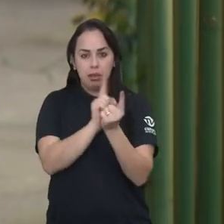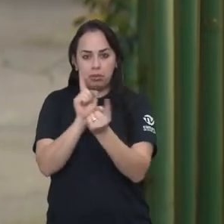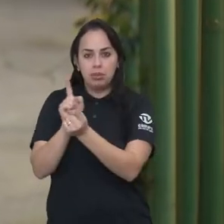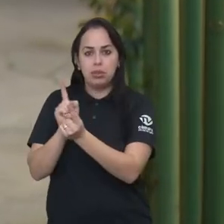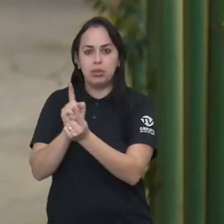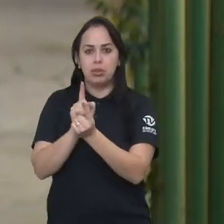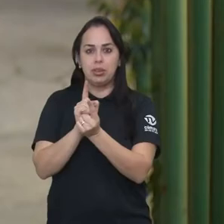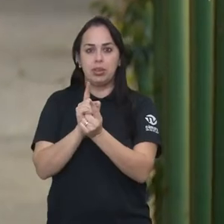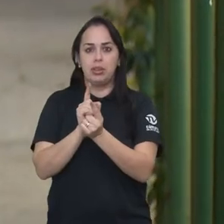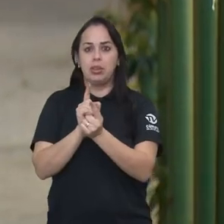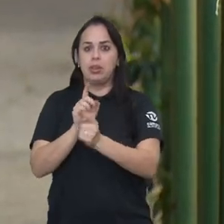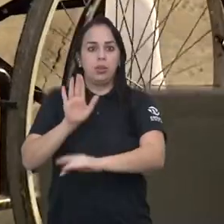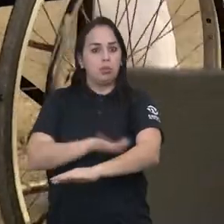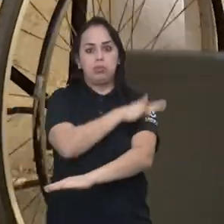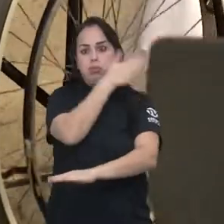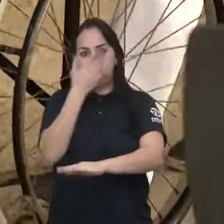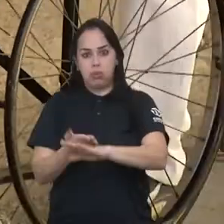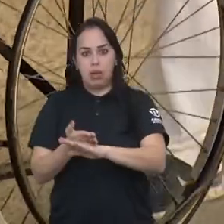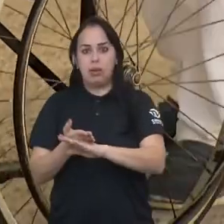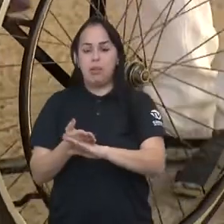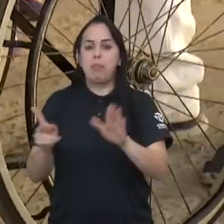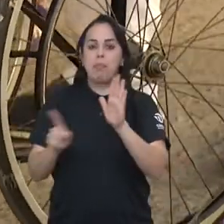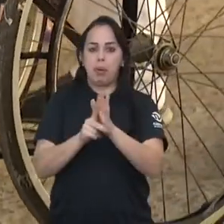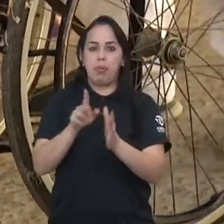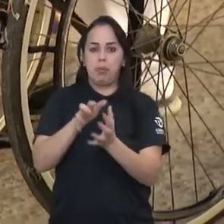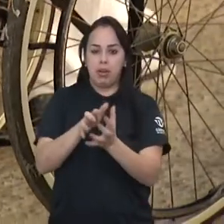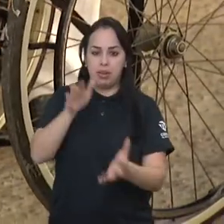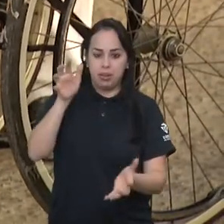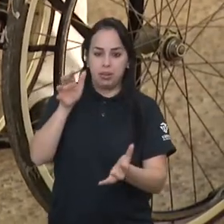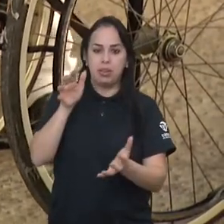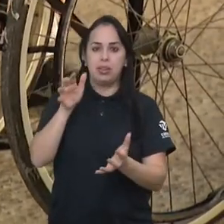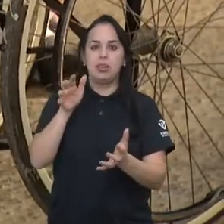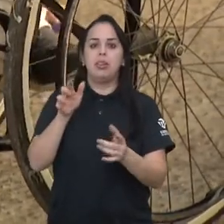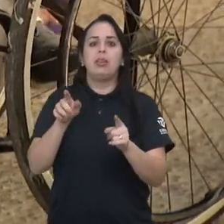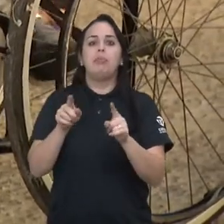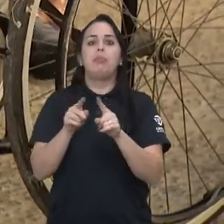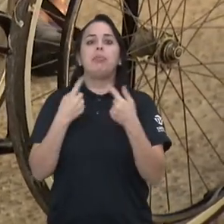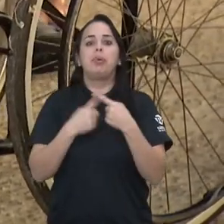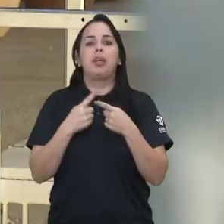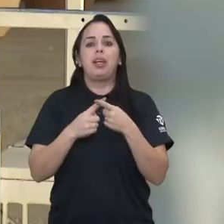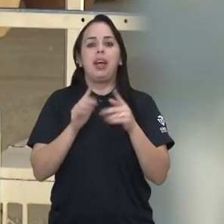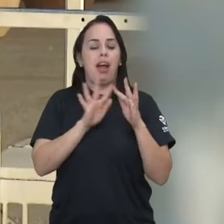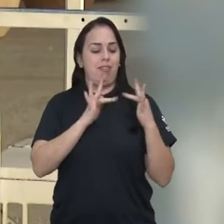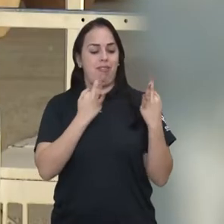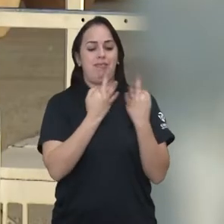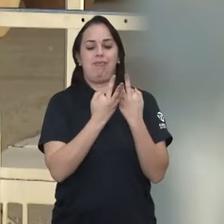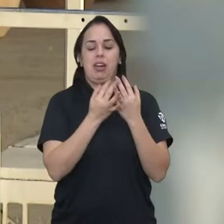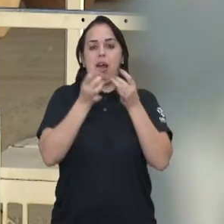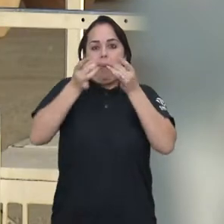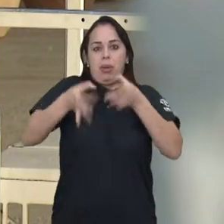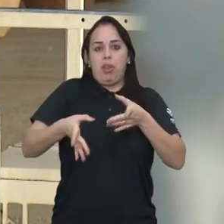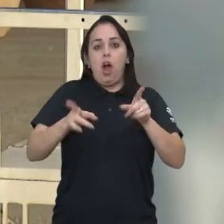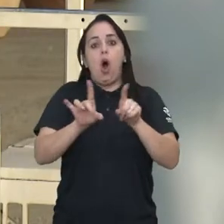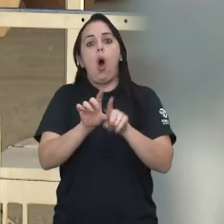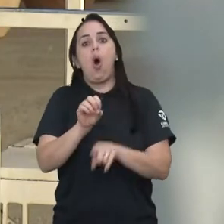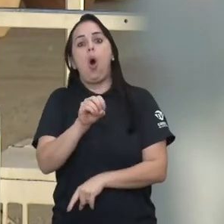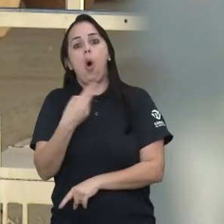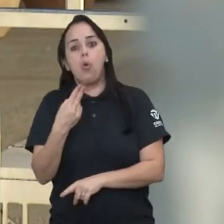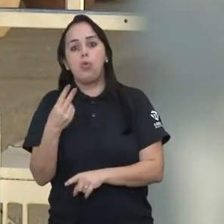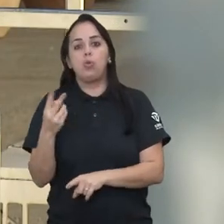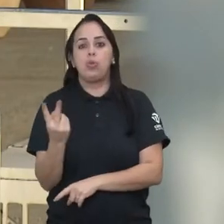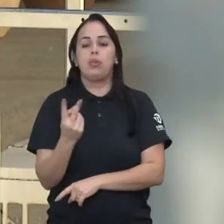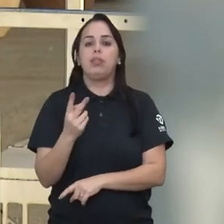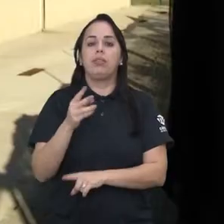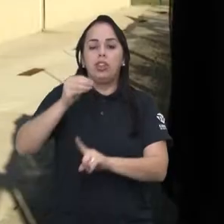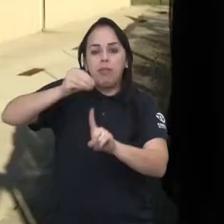atendimento em período integral para idosos que tiveram vínculos familiares rompidos ou que se encontram em situação